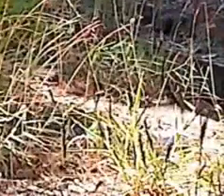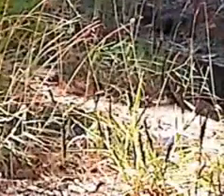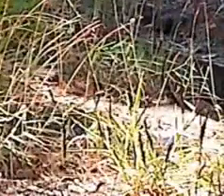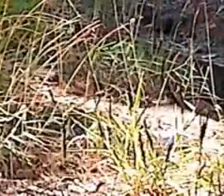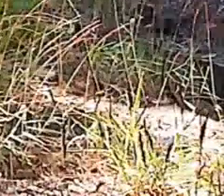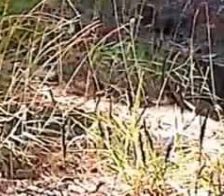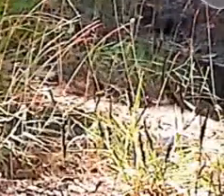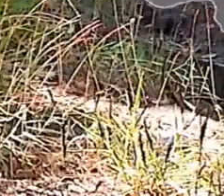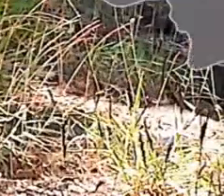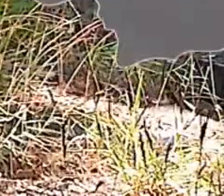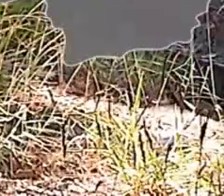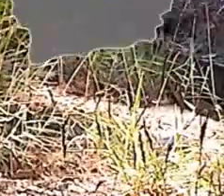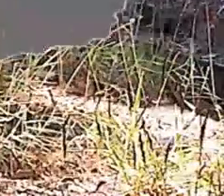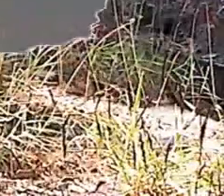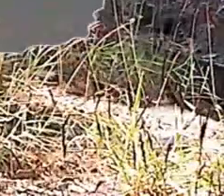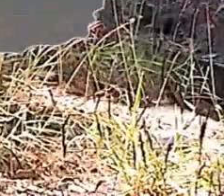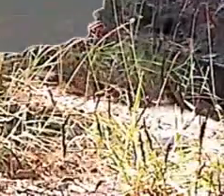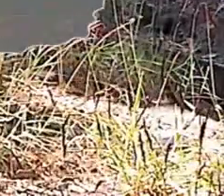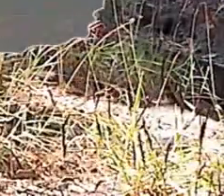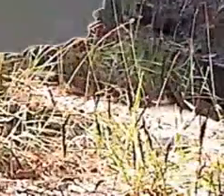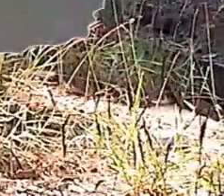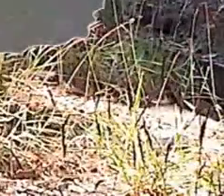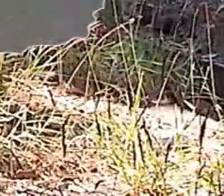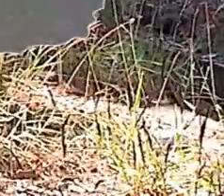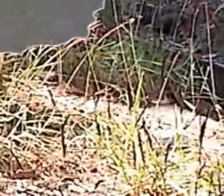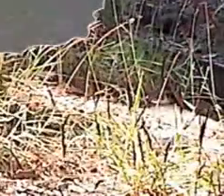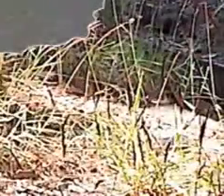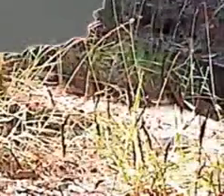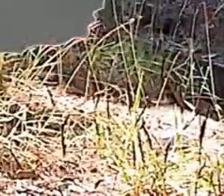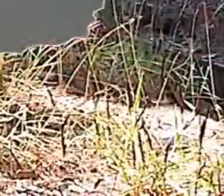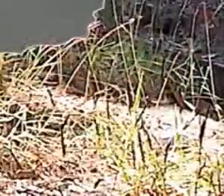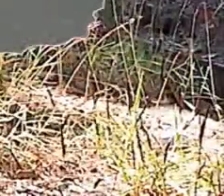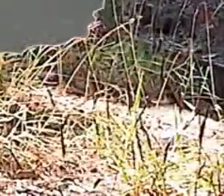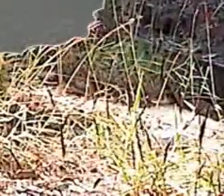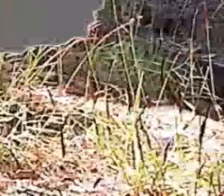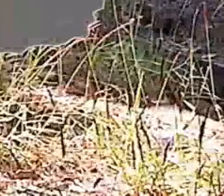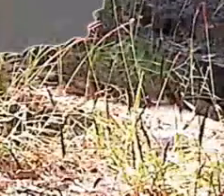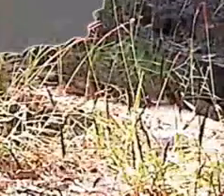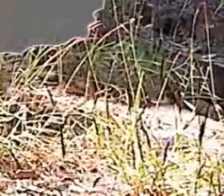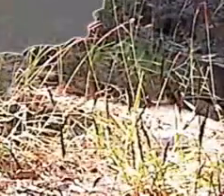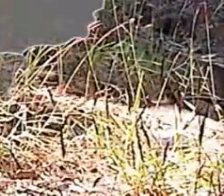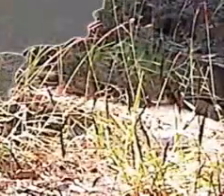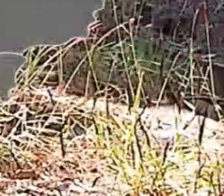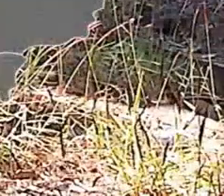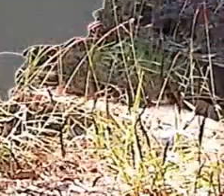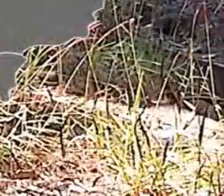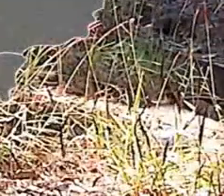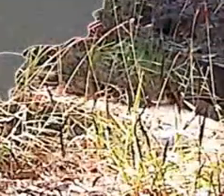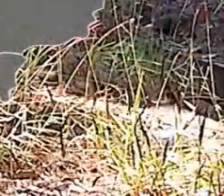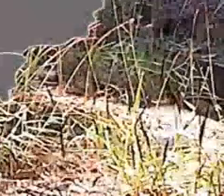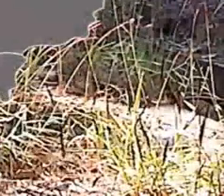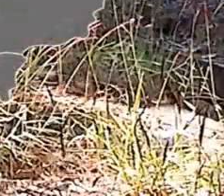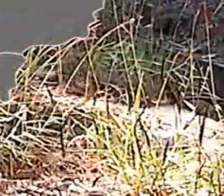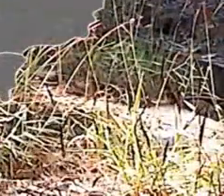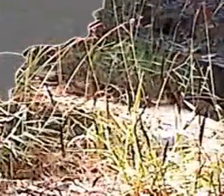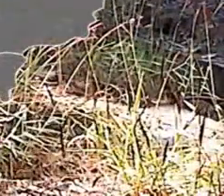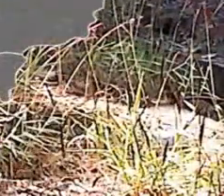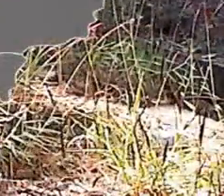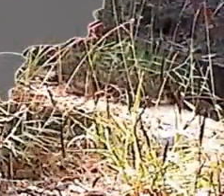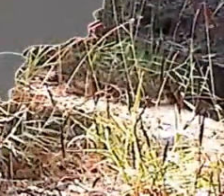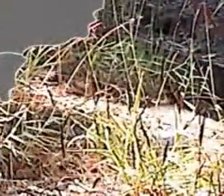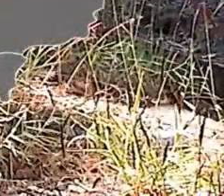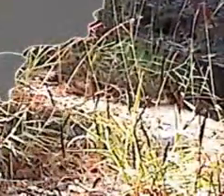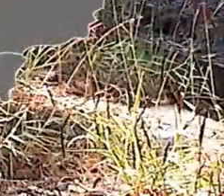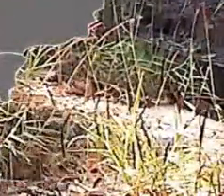mrss a situação se repete Minas deverá receber pouco mais de 99% enquanto São Paulo ficará com mais